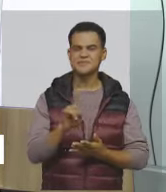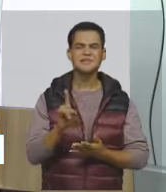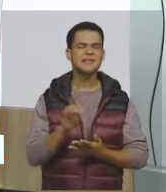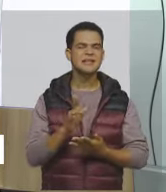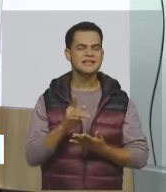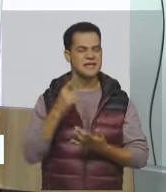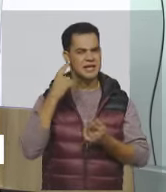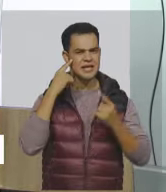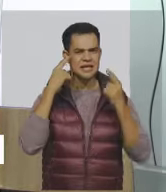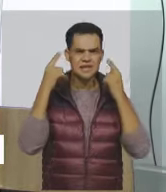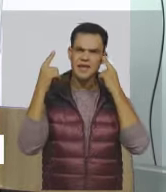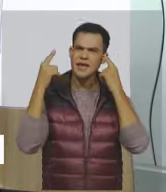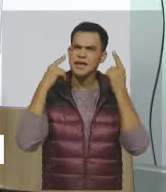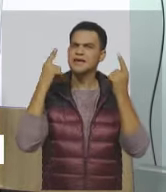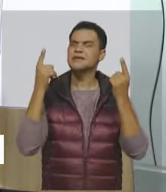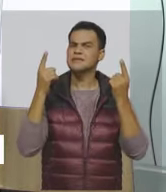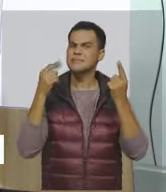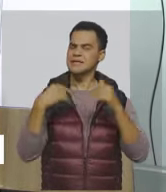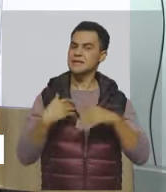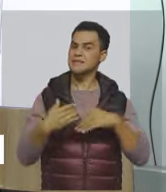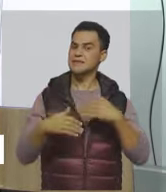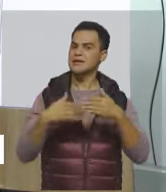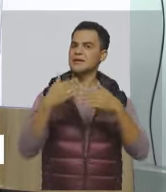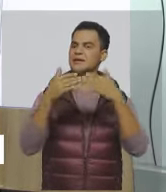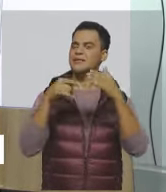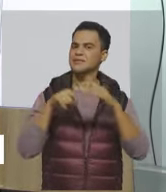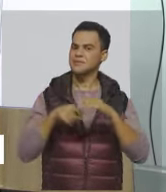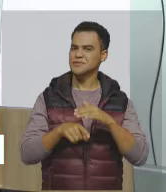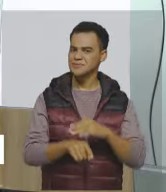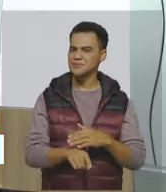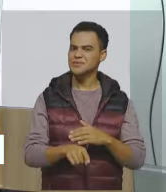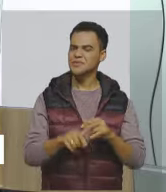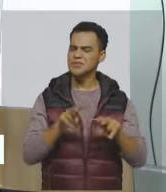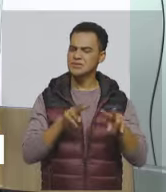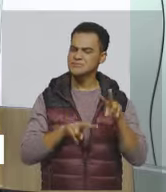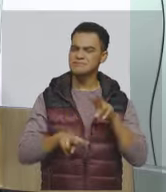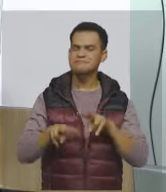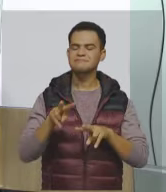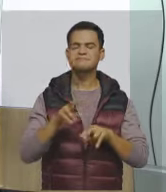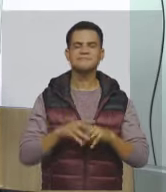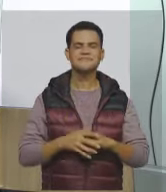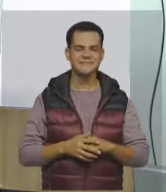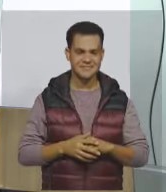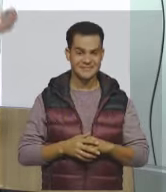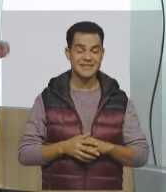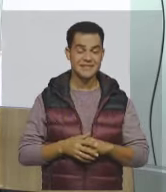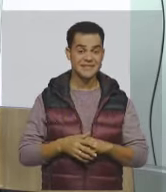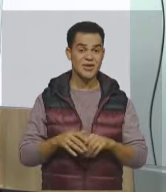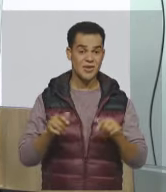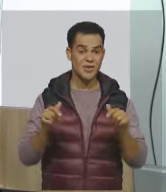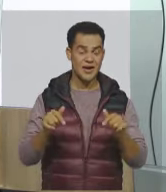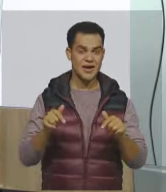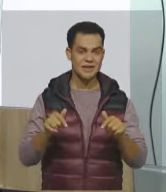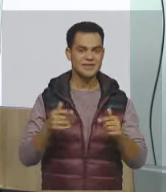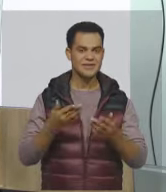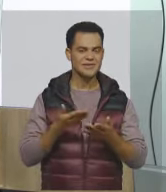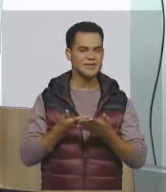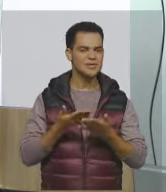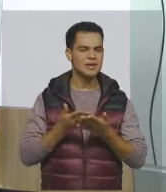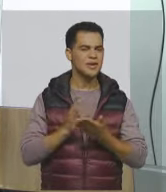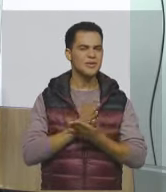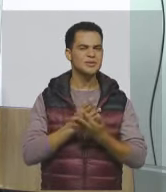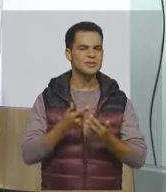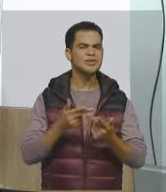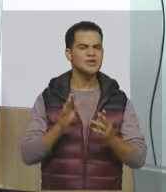mais avançadas para a gente poder discutir essas análises, ok? Então a gente vai tratar de algumas coisas já vistas nos